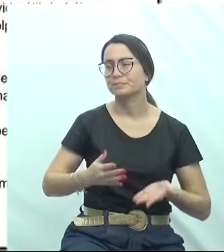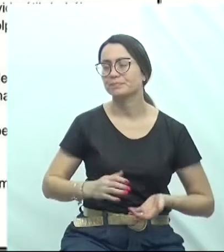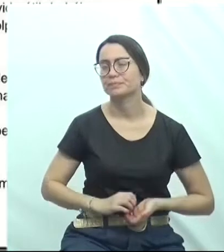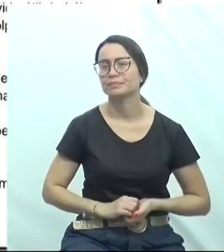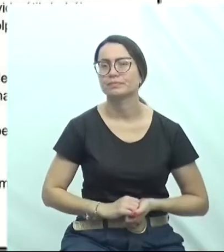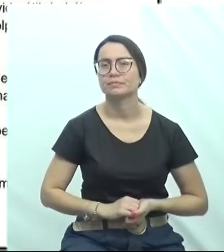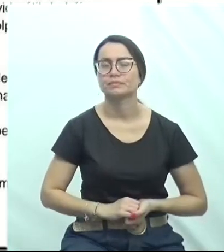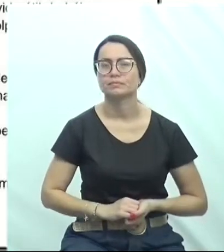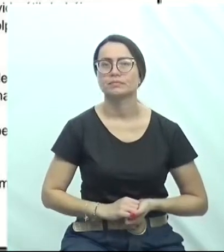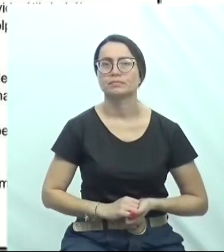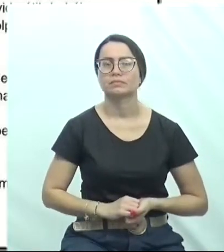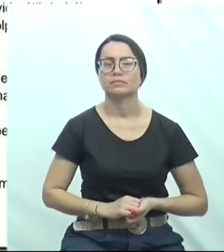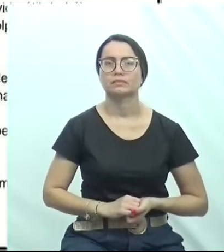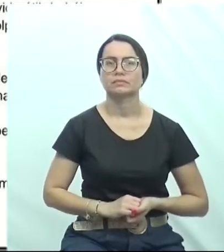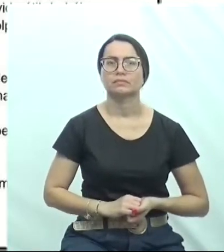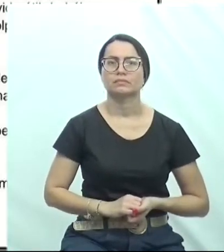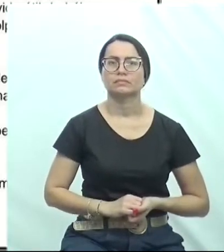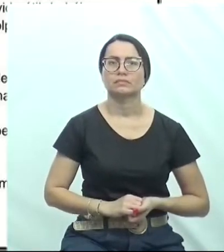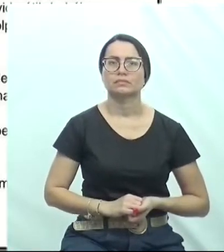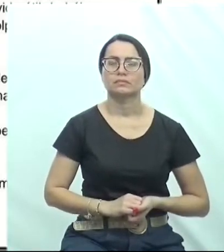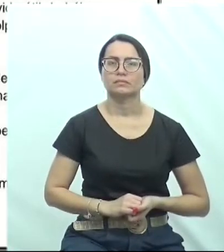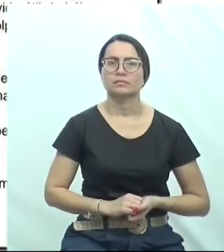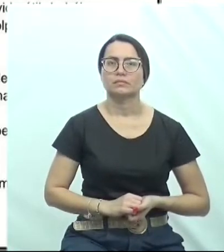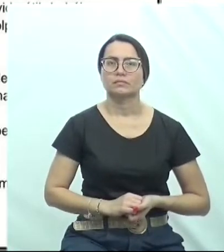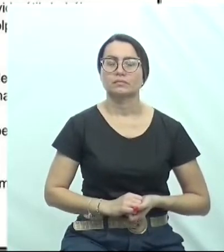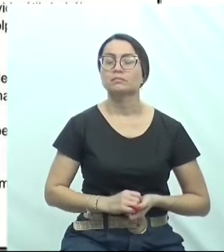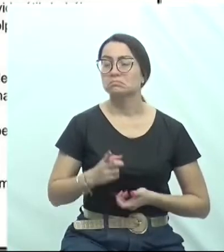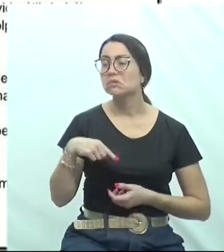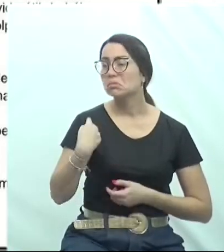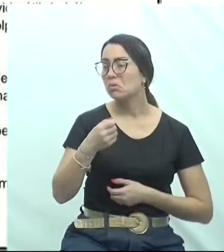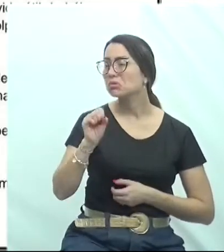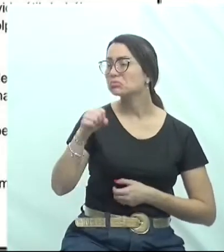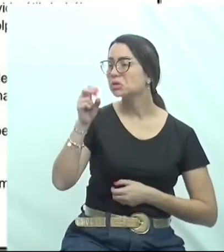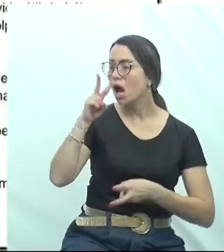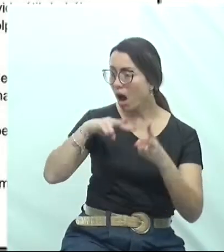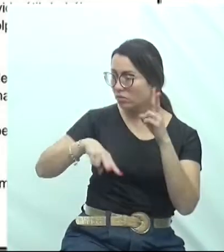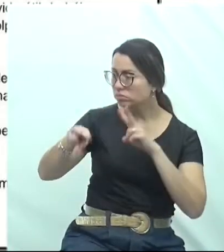pelo corpo técnico, provavelmente da empresa, né? Certo. E a gente analisou, tá?